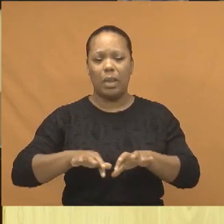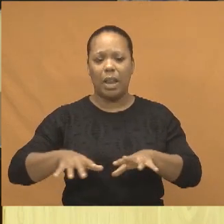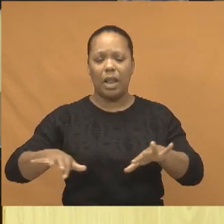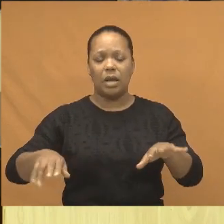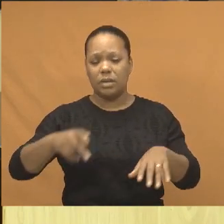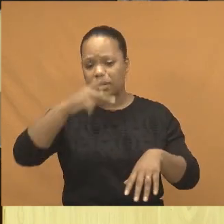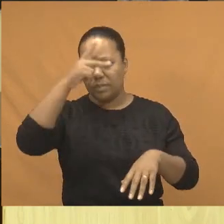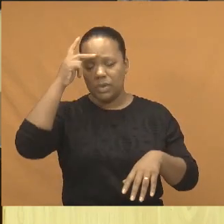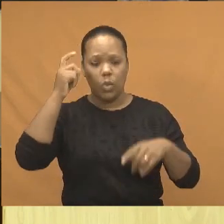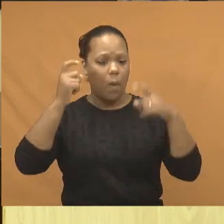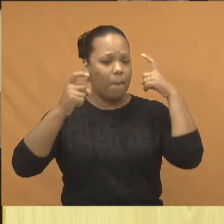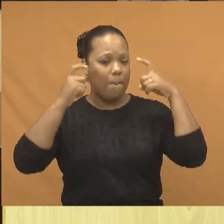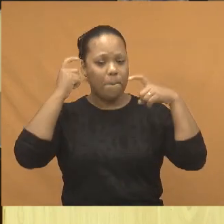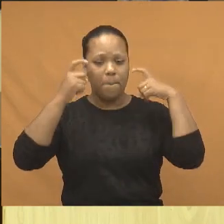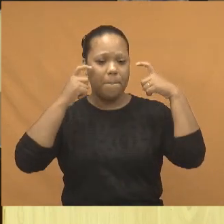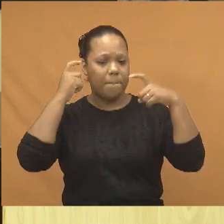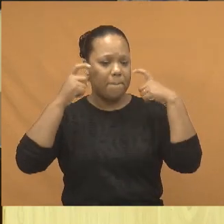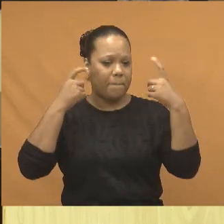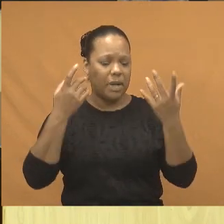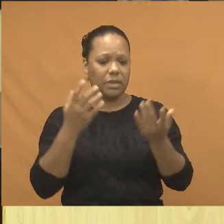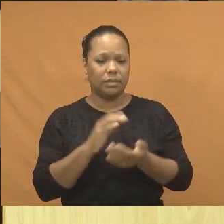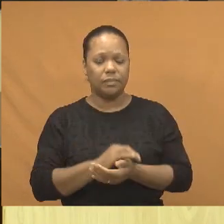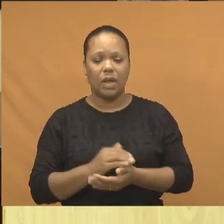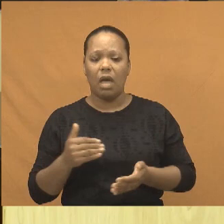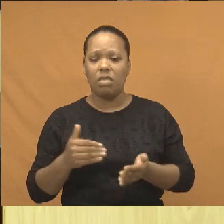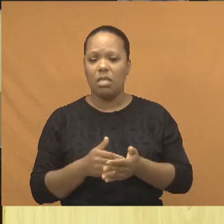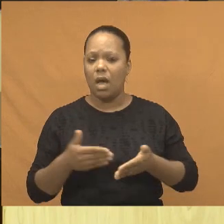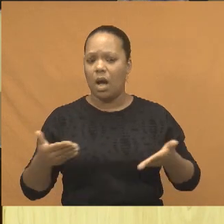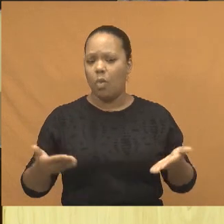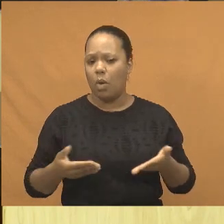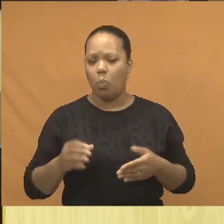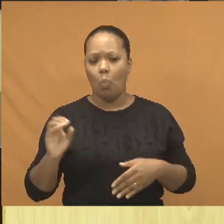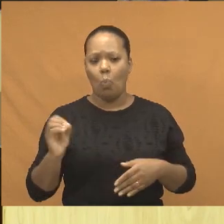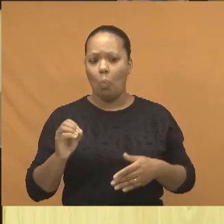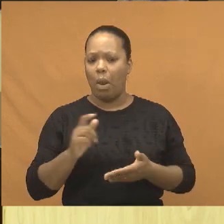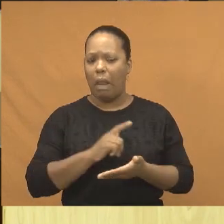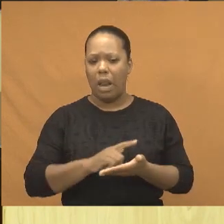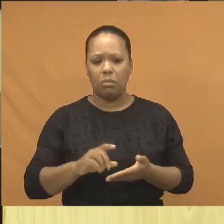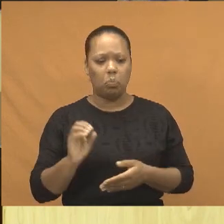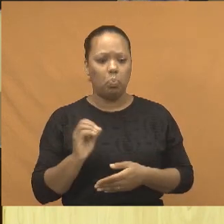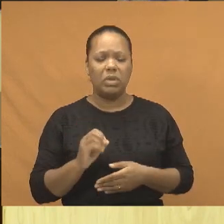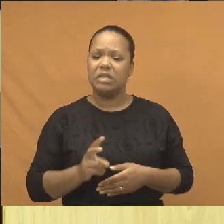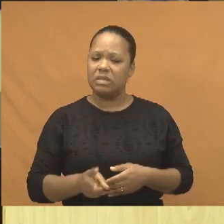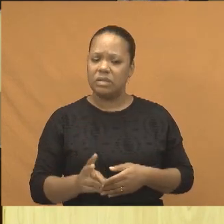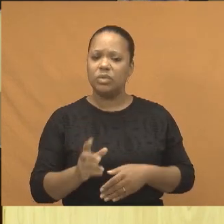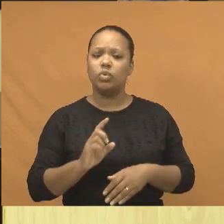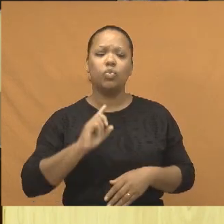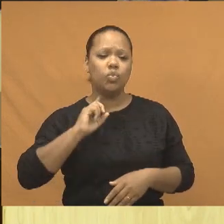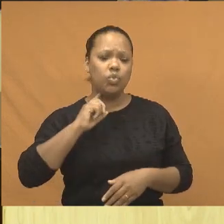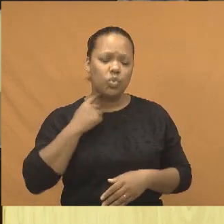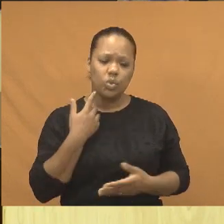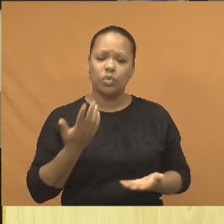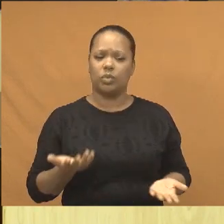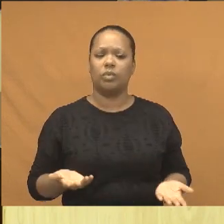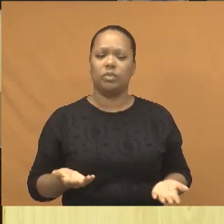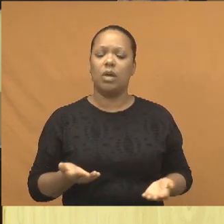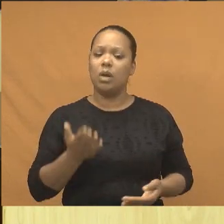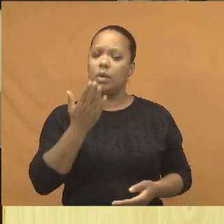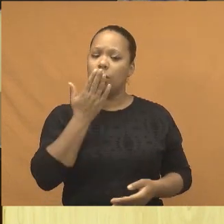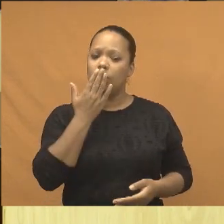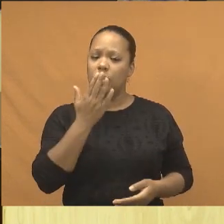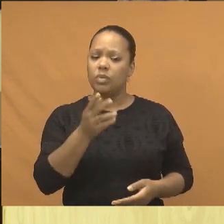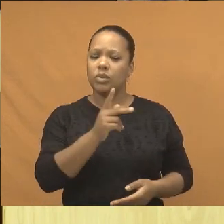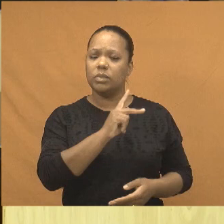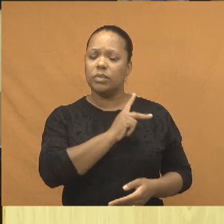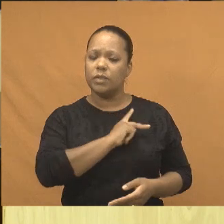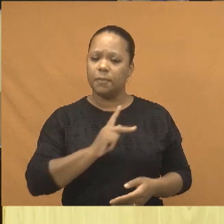deixou os moradores muito preocupados, pois até o presente data o local se encontra tomado por matos e entulhos. Requeremos, excelentíssimo senhor presidente